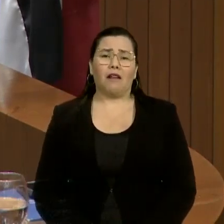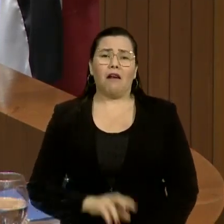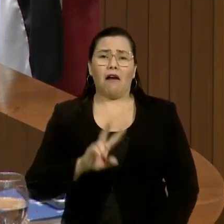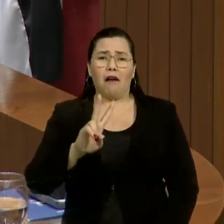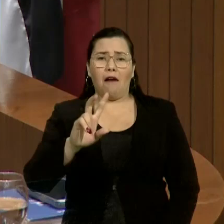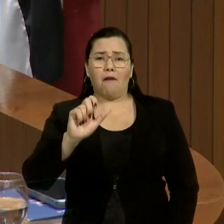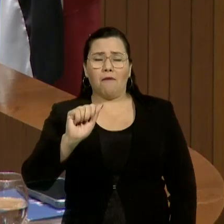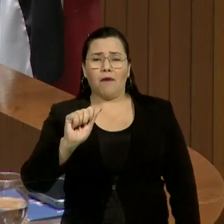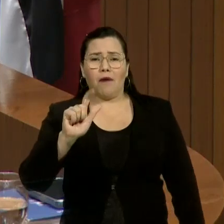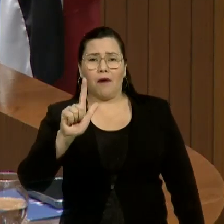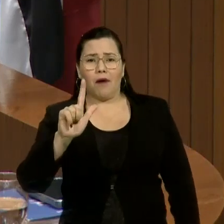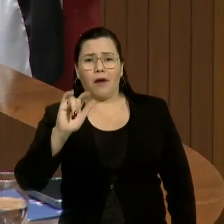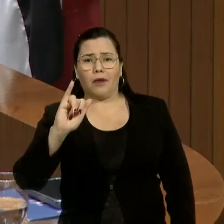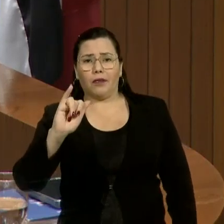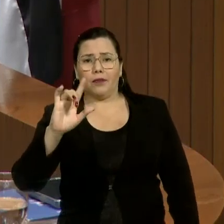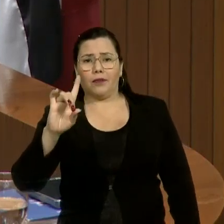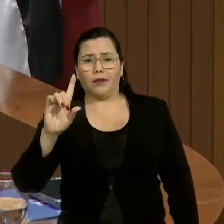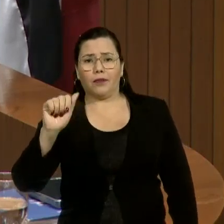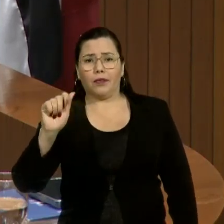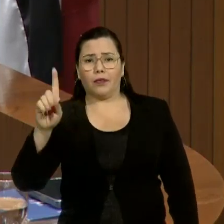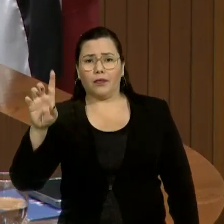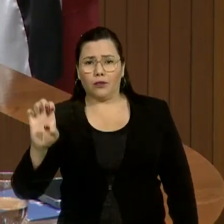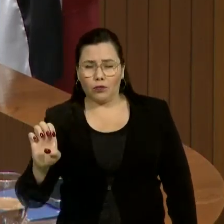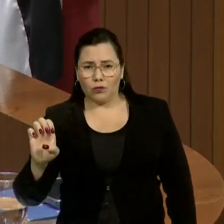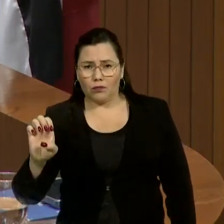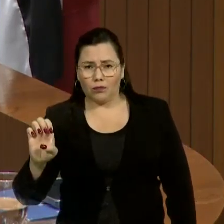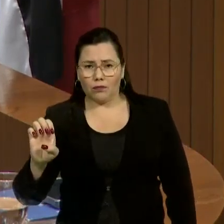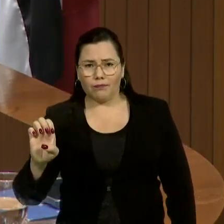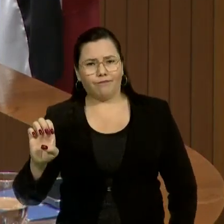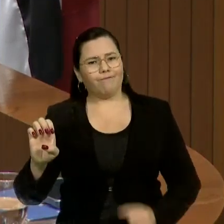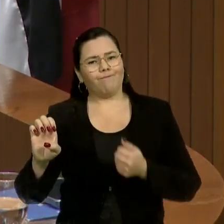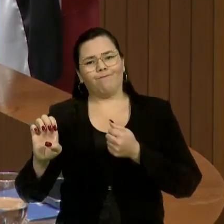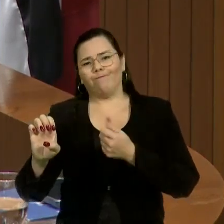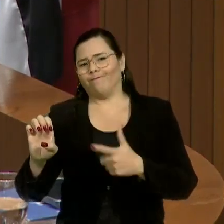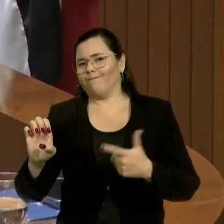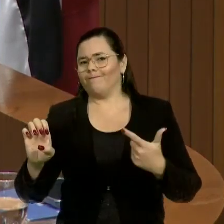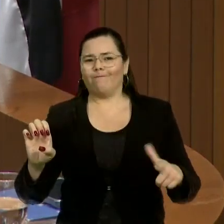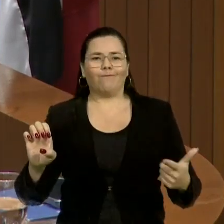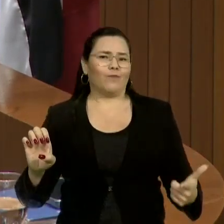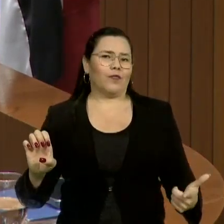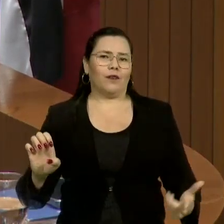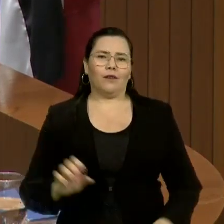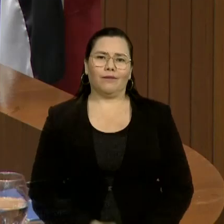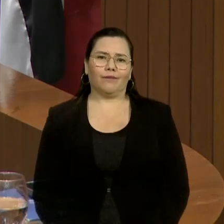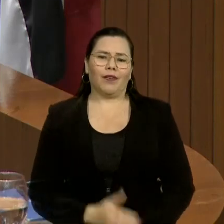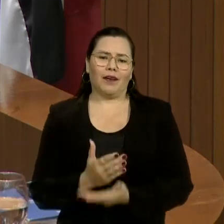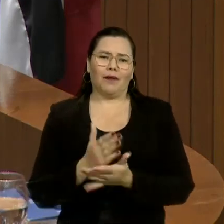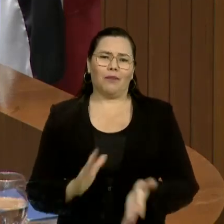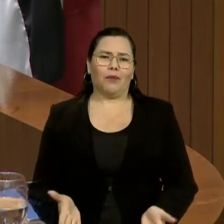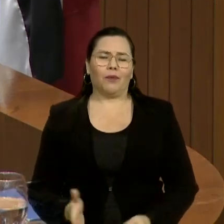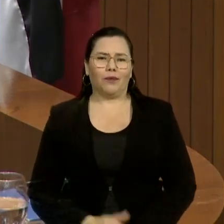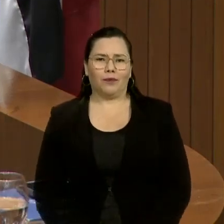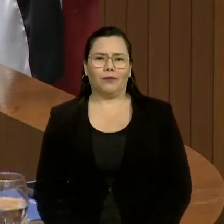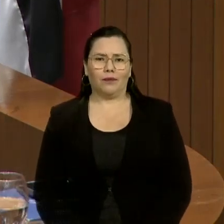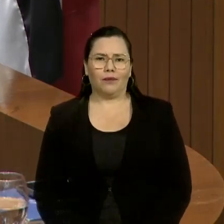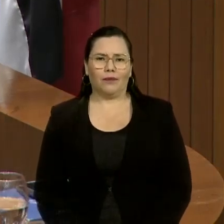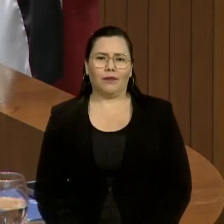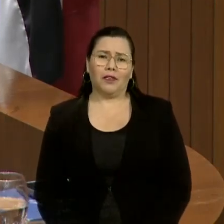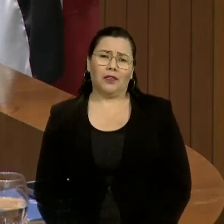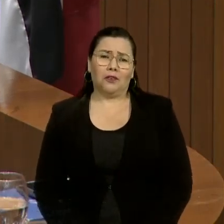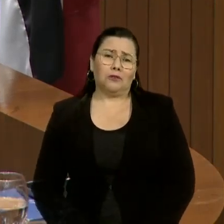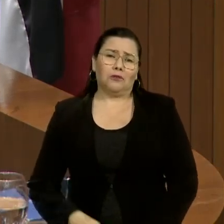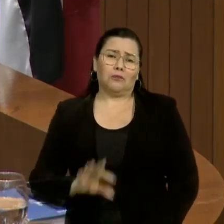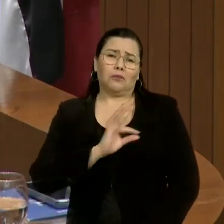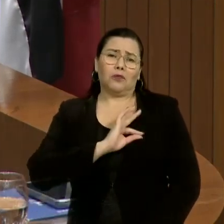segurança de maneira desamparada e, obviamente, sem as condições de fazer o adequado enfrentamento ao crime.